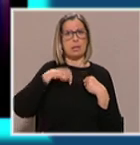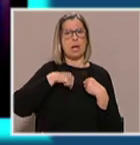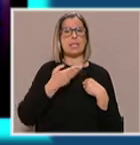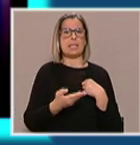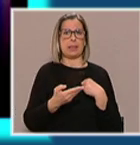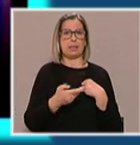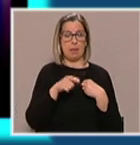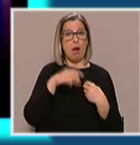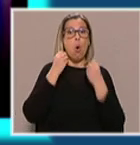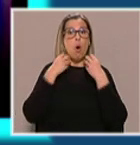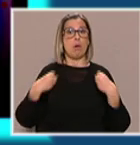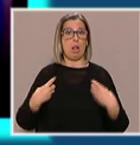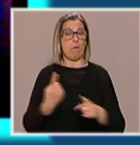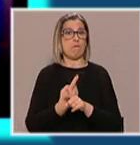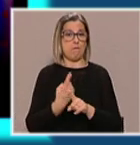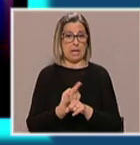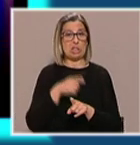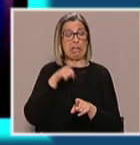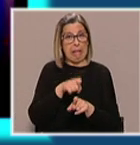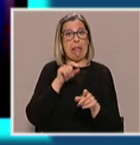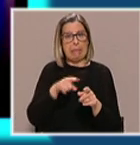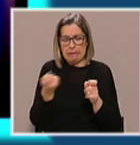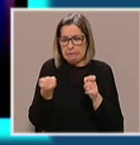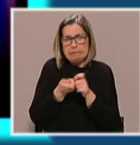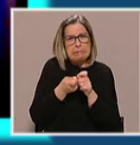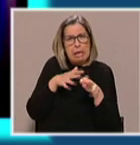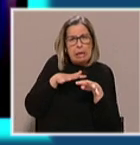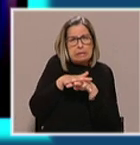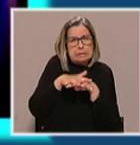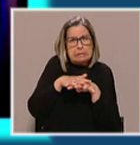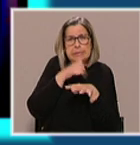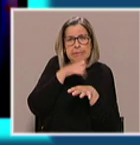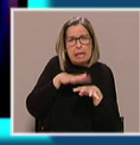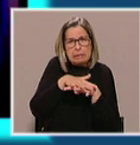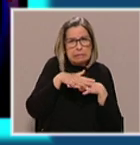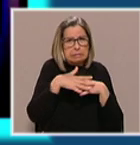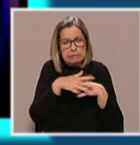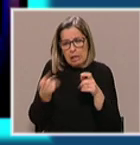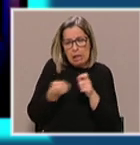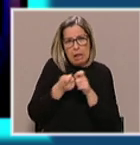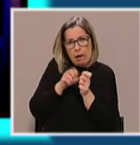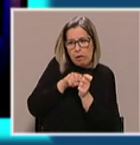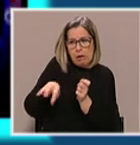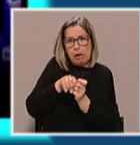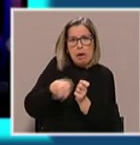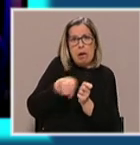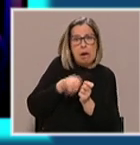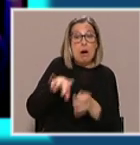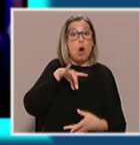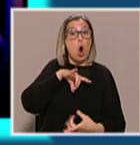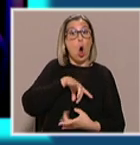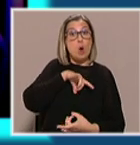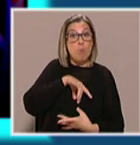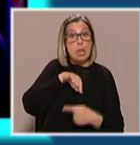está rodeada por uma rede de vasos sanguíneos, dos quais extraem ingredientes para fabricar dezenas de hormonas. Essas hormonas são